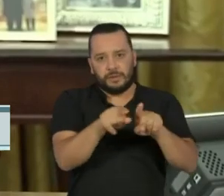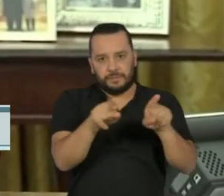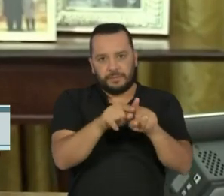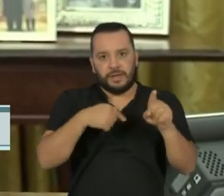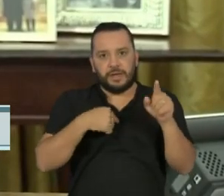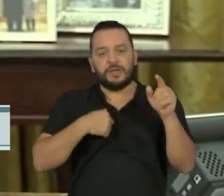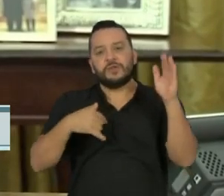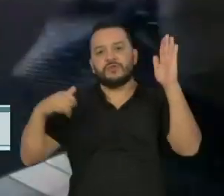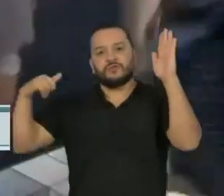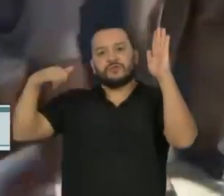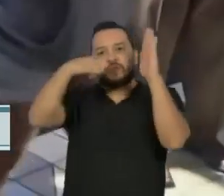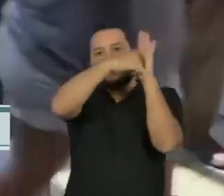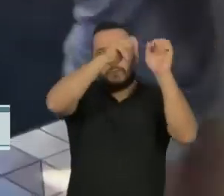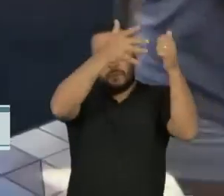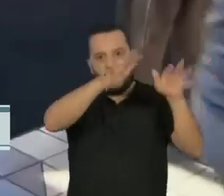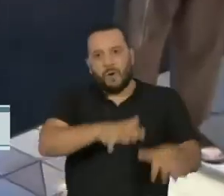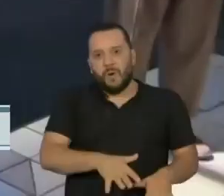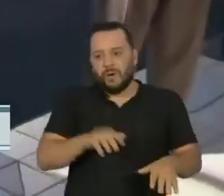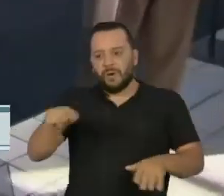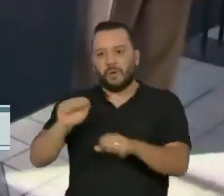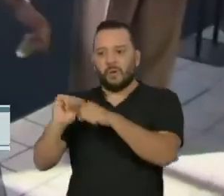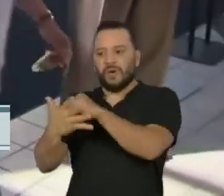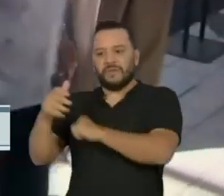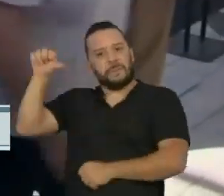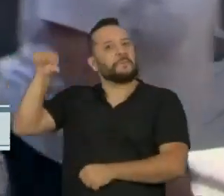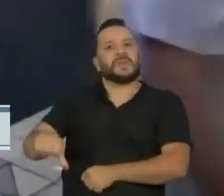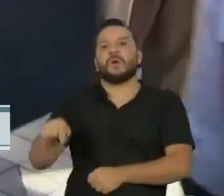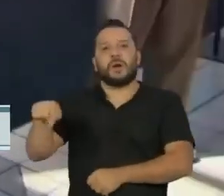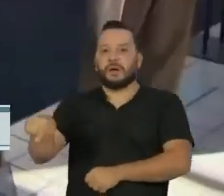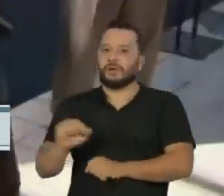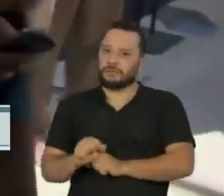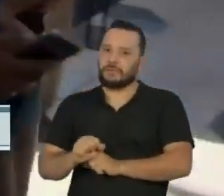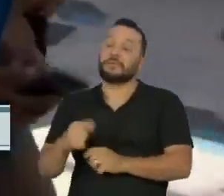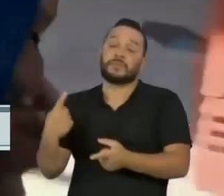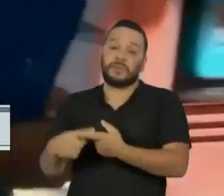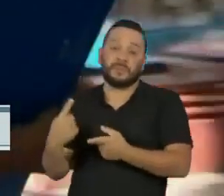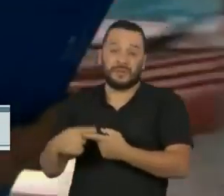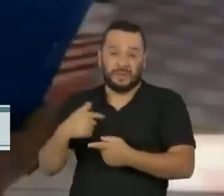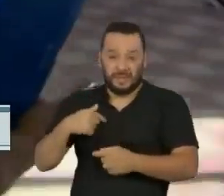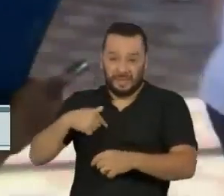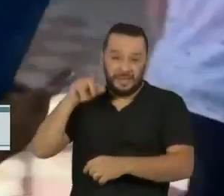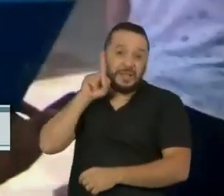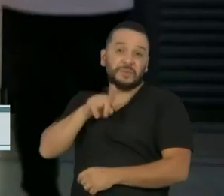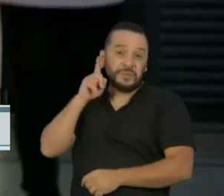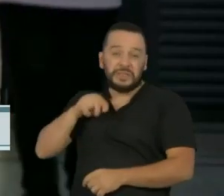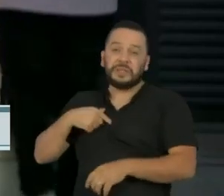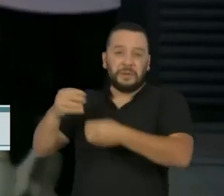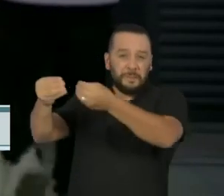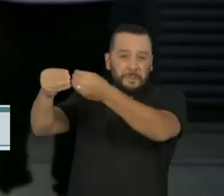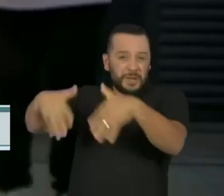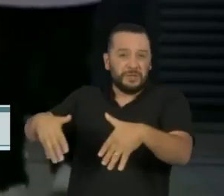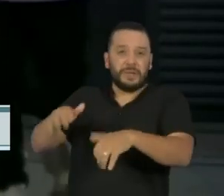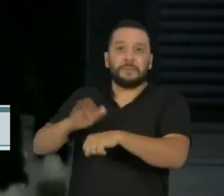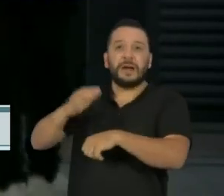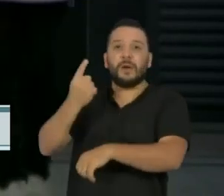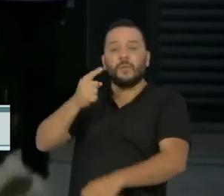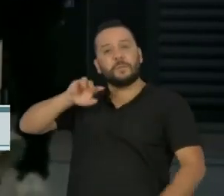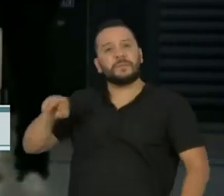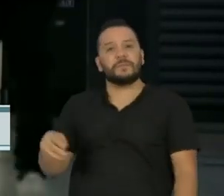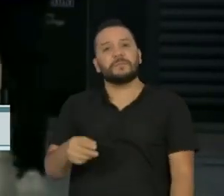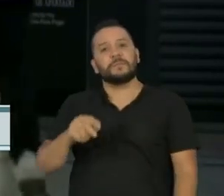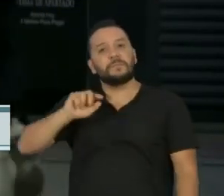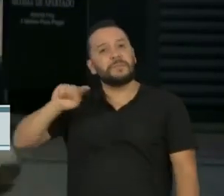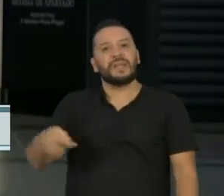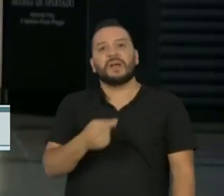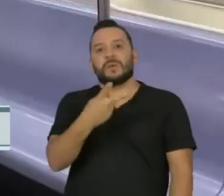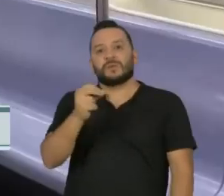de setembro de 2011. O país já é o mais afetado pelo coronavírus em todo o mundo, com mais de 1 milhão e 200